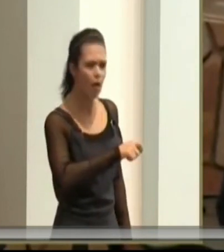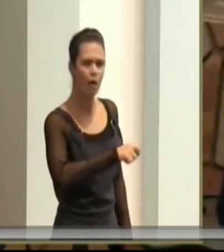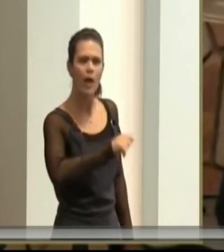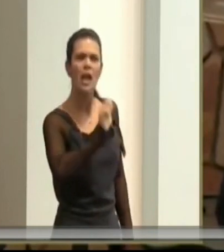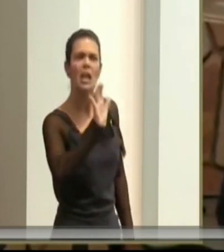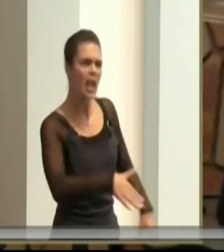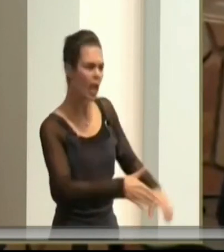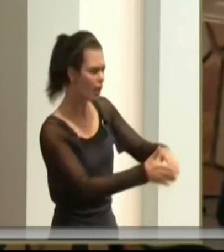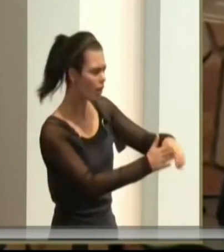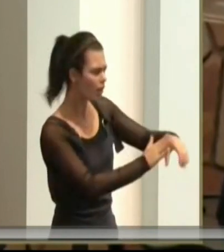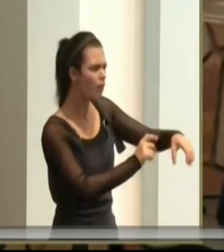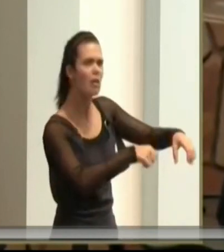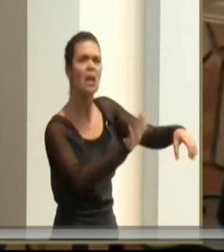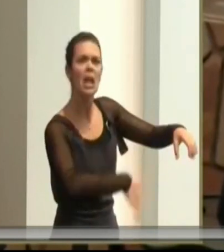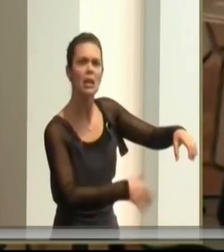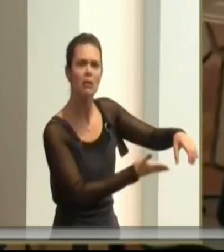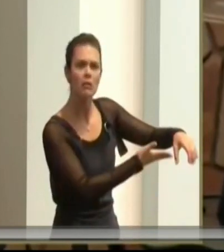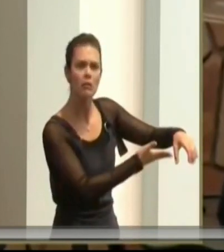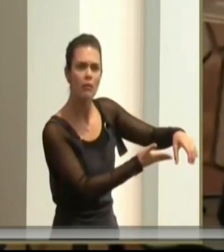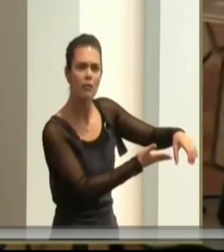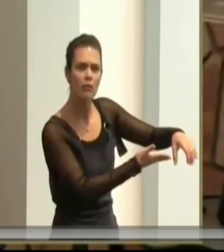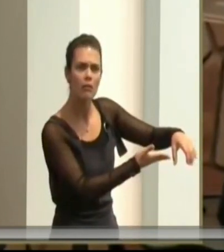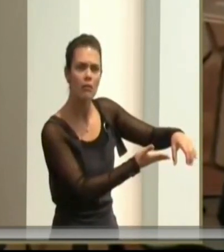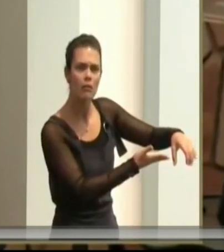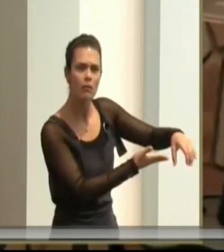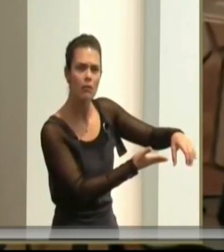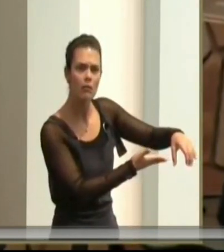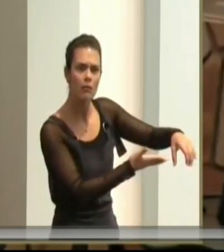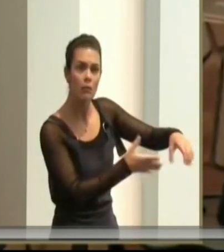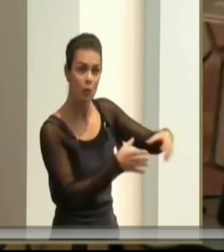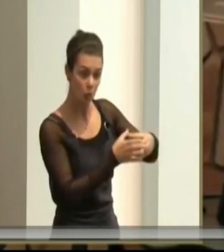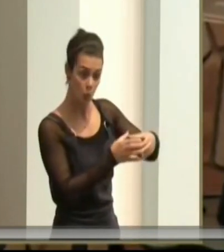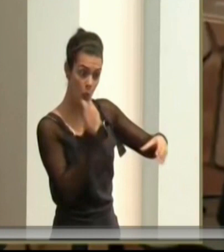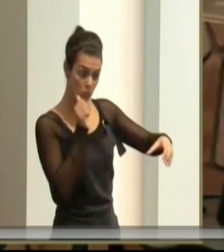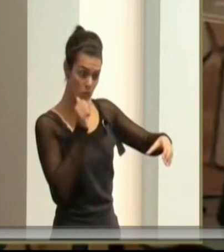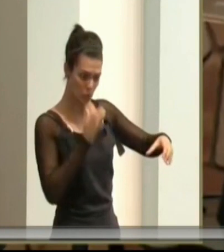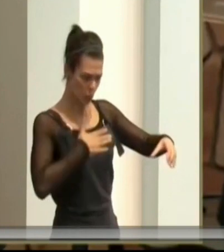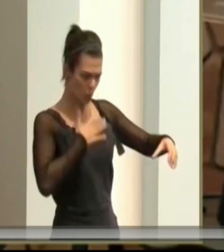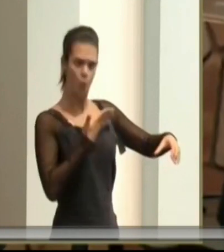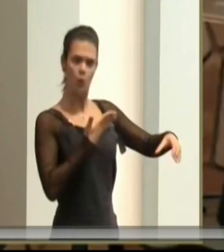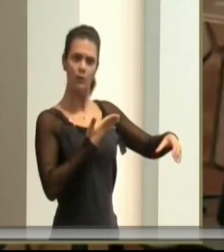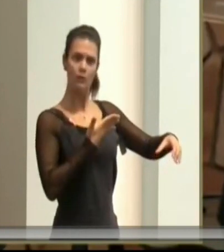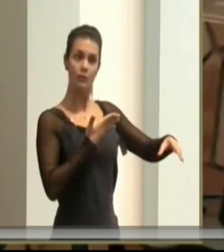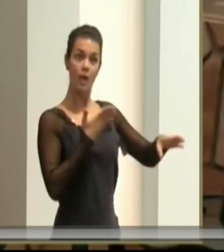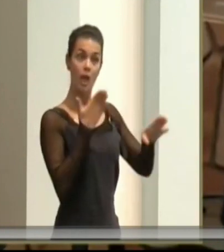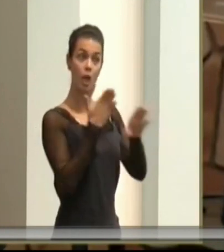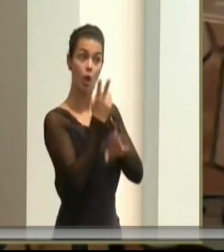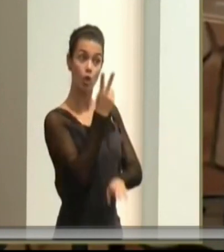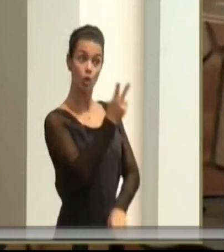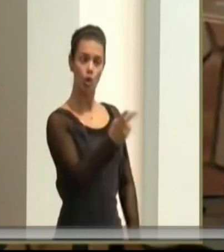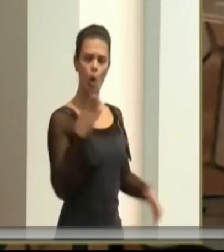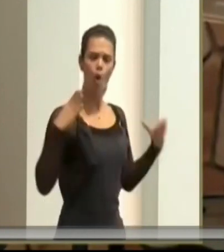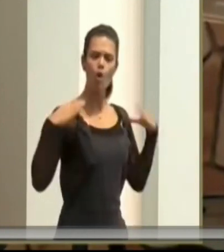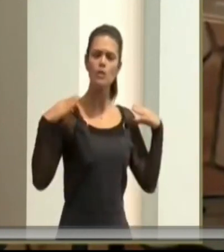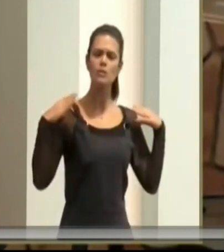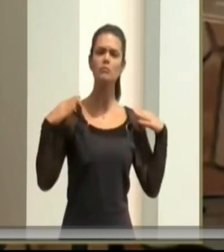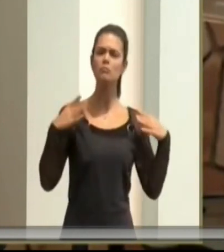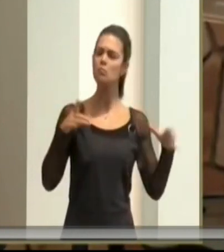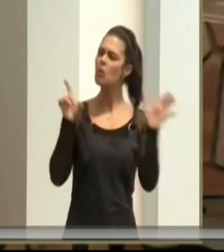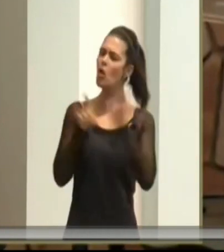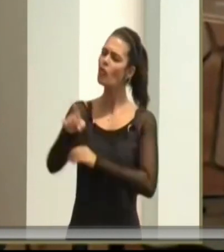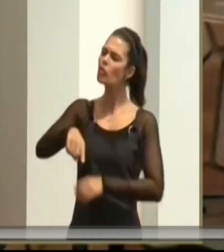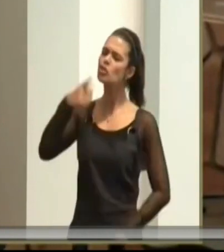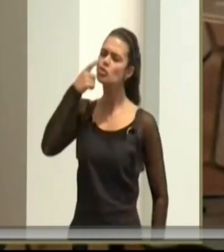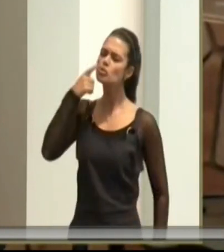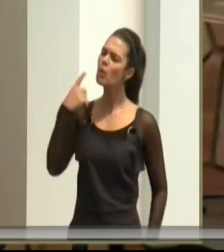sepulcro? Tomadas também de espanto e medo, encontram 2 anjos que lhes perguntam: por que choras,